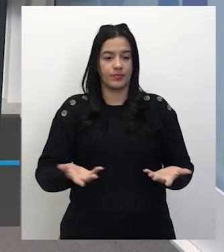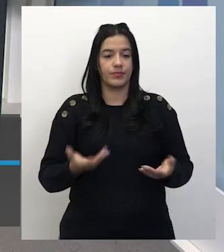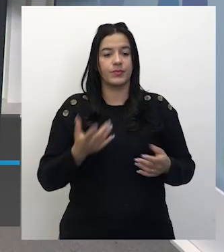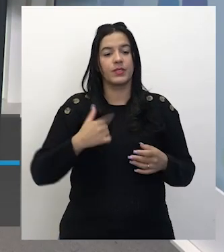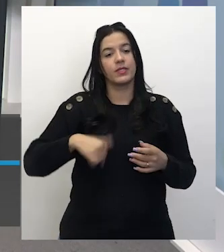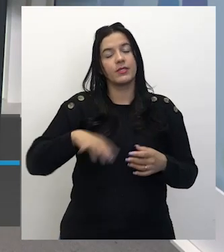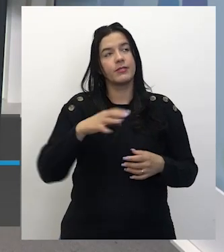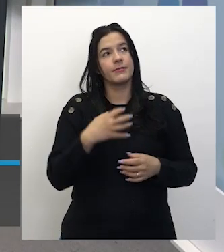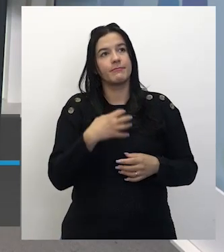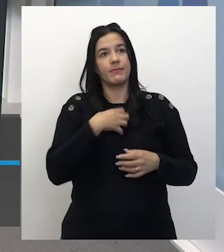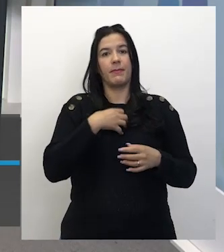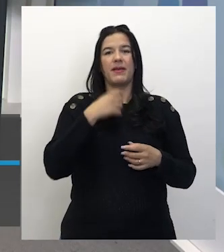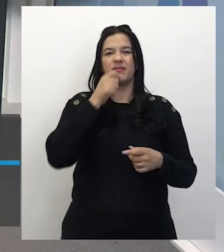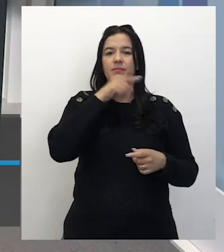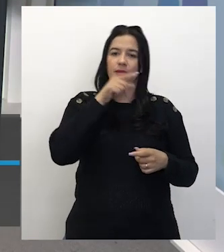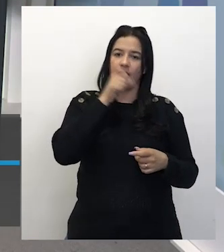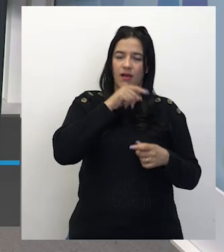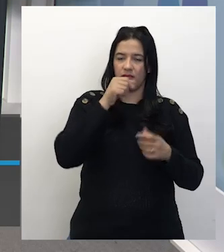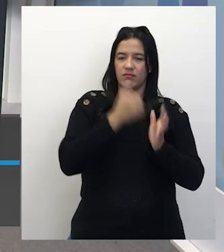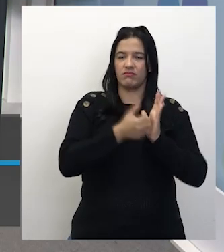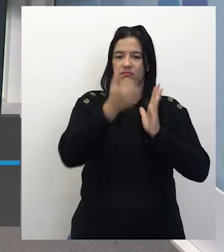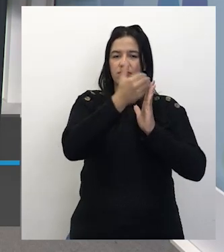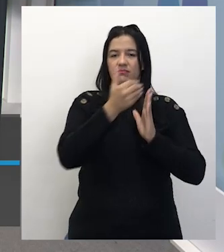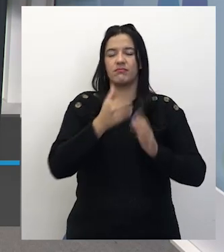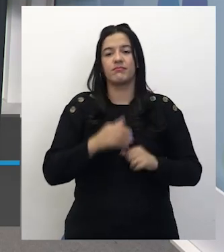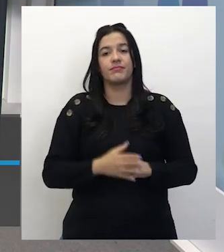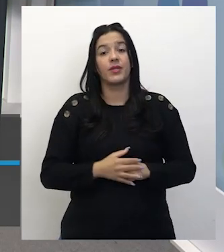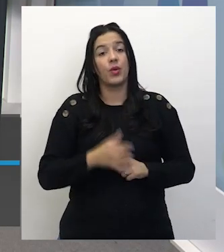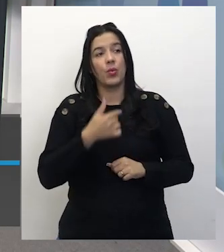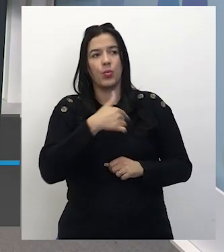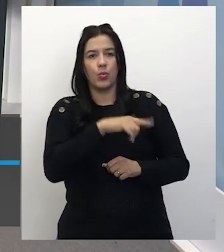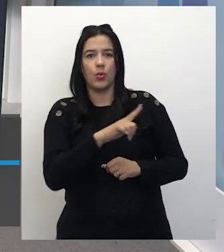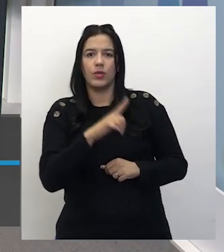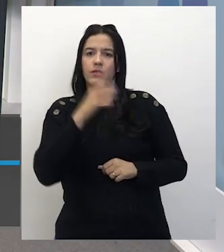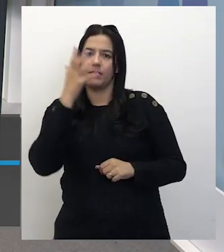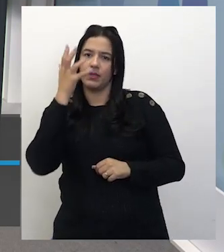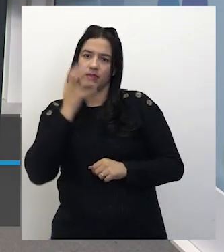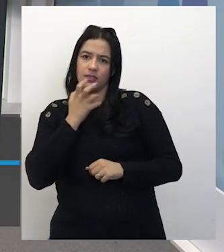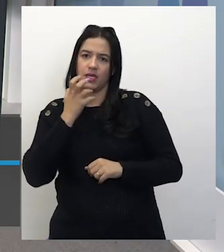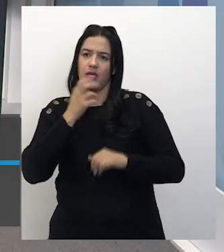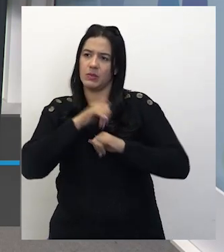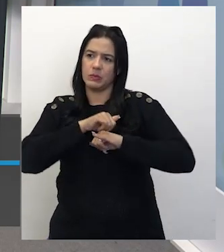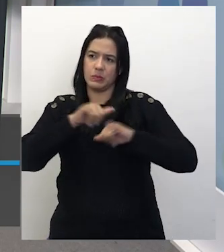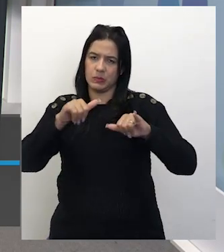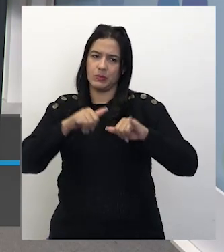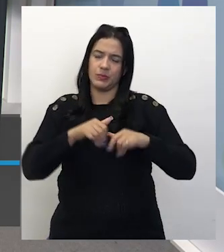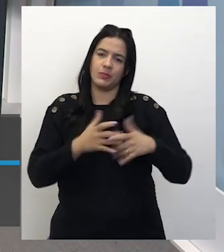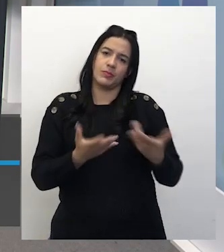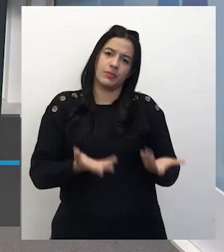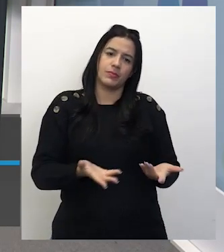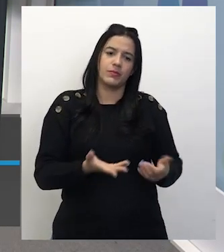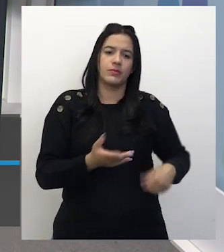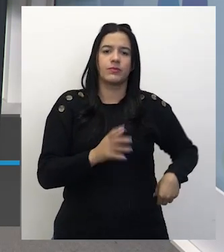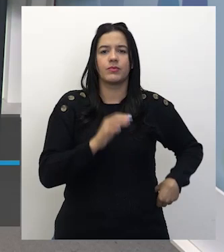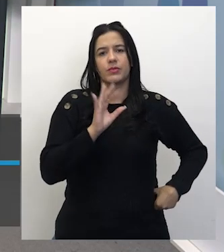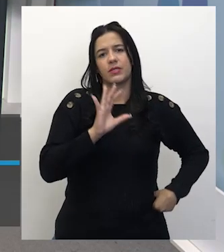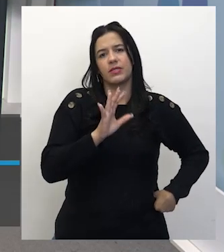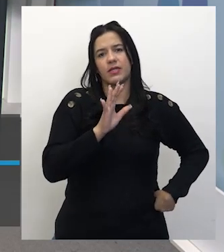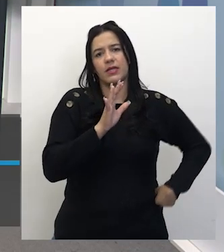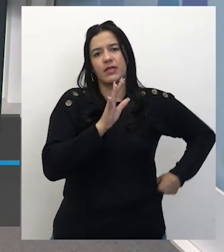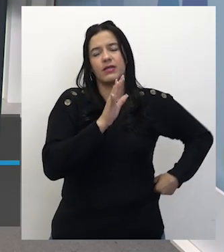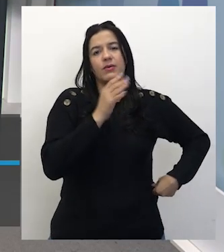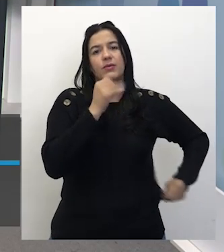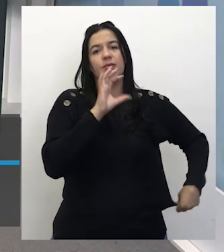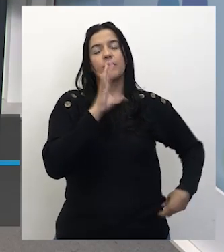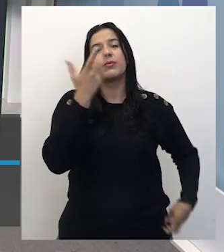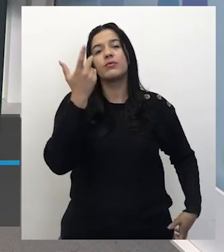tom mais de humor, né? Isso, aham. O outro parece que é mais uma denúncia, né? Sim. Do que está acontecendo com os